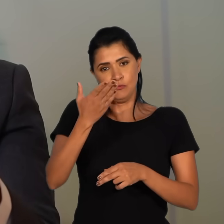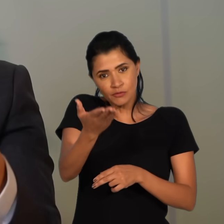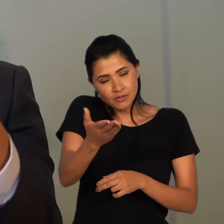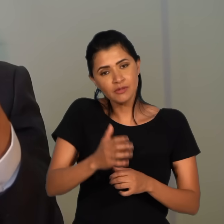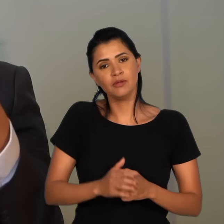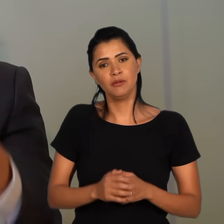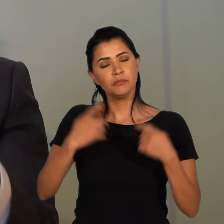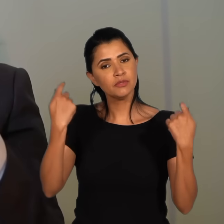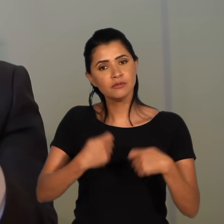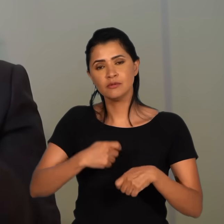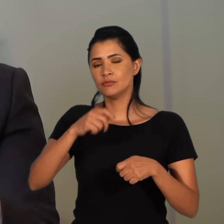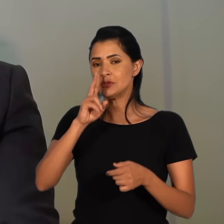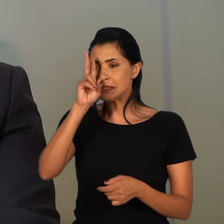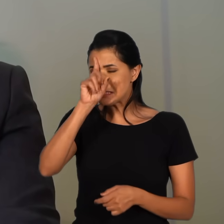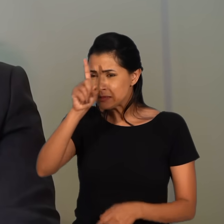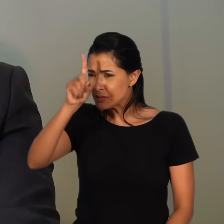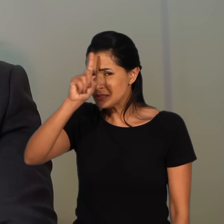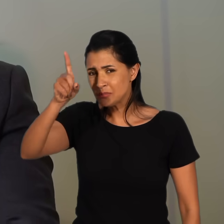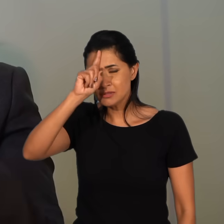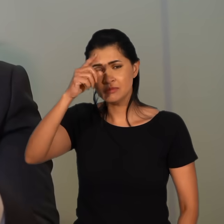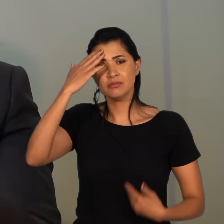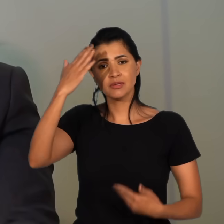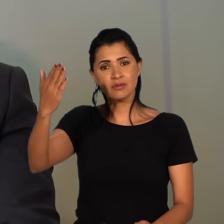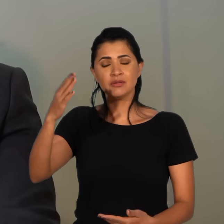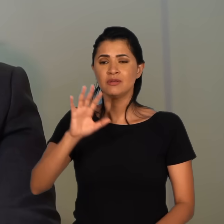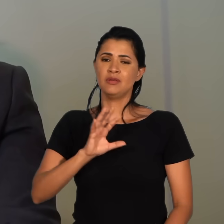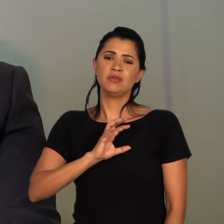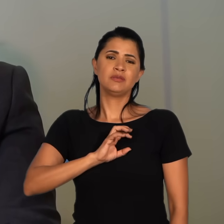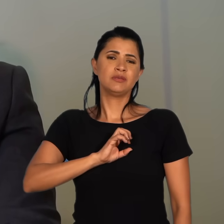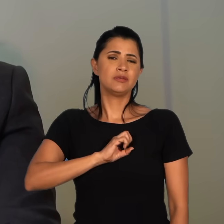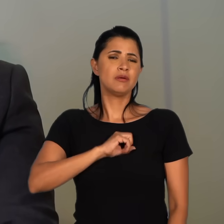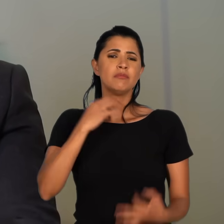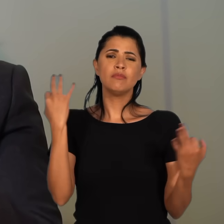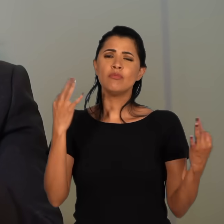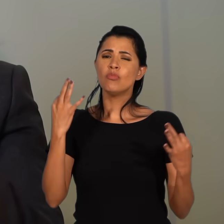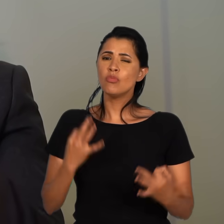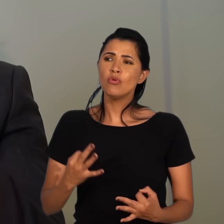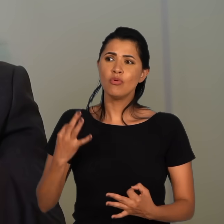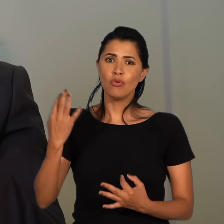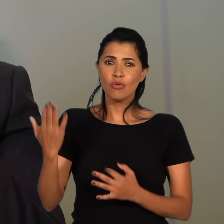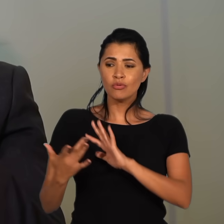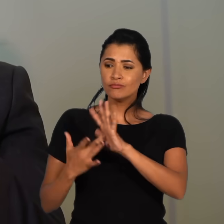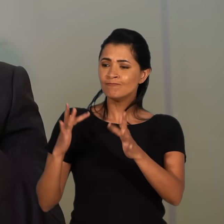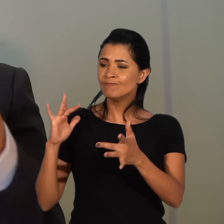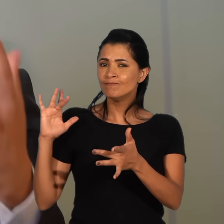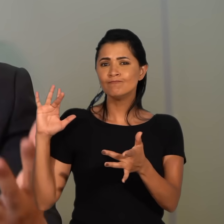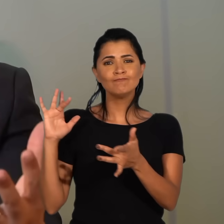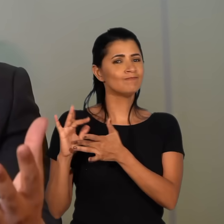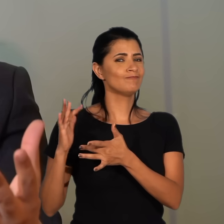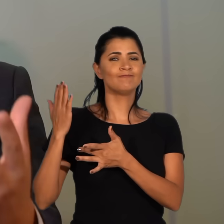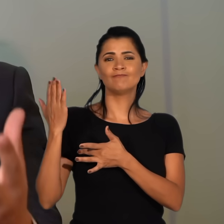Olha nós devemos agradecer todos os dias por esse amor tão grande que tão tão eh